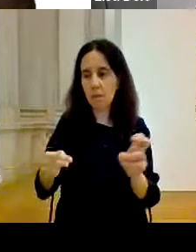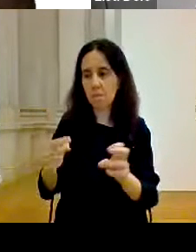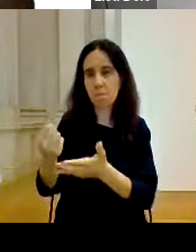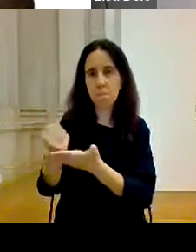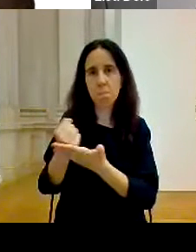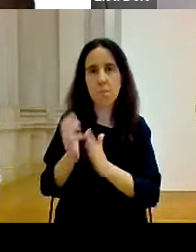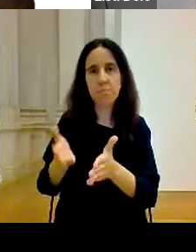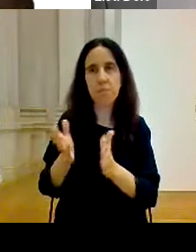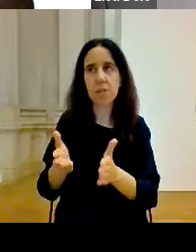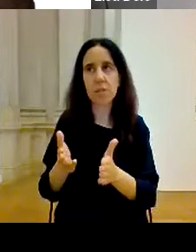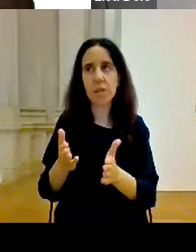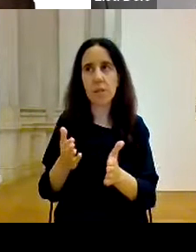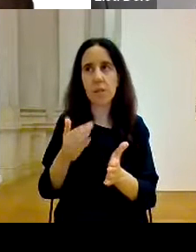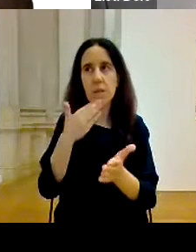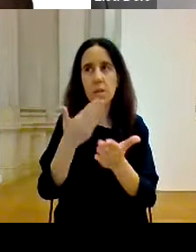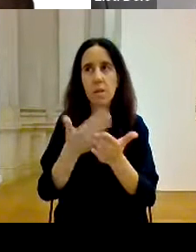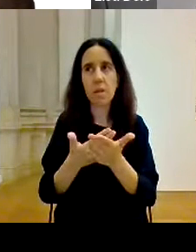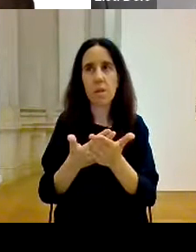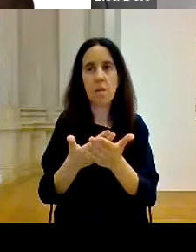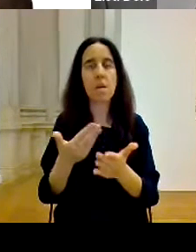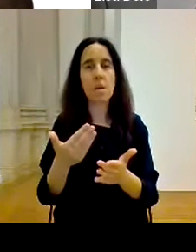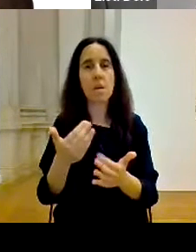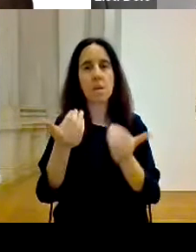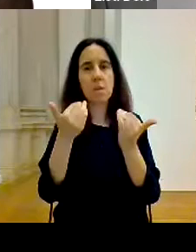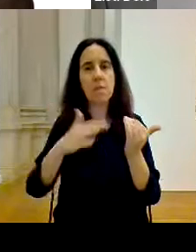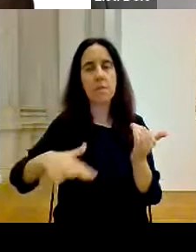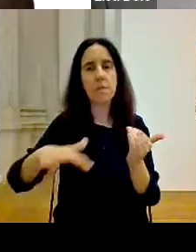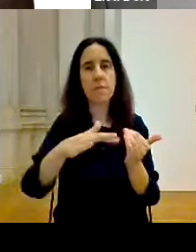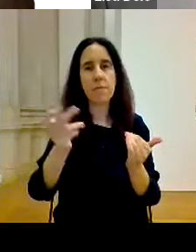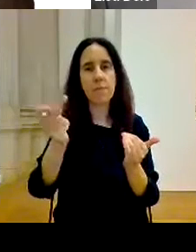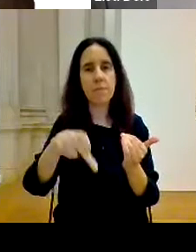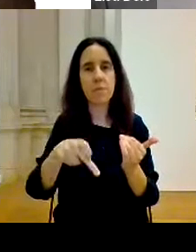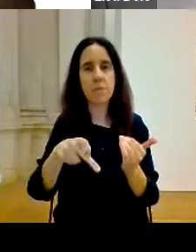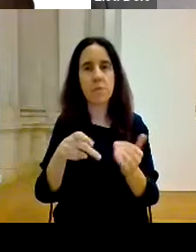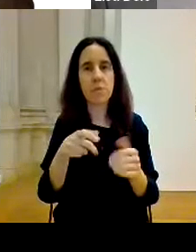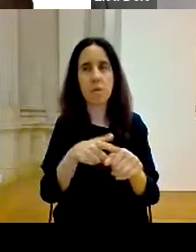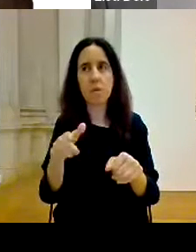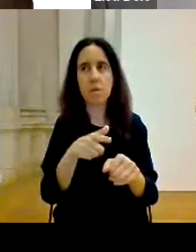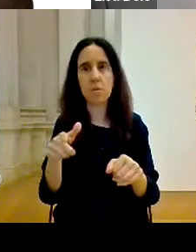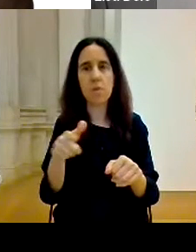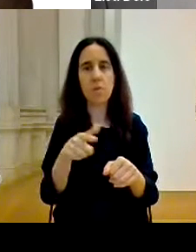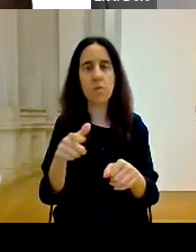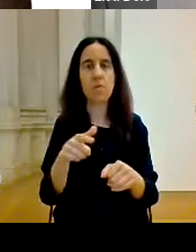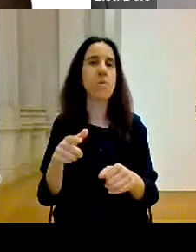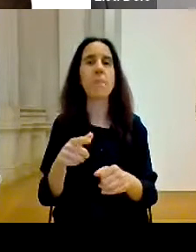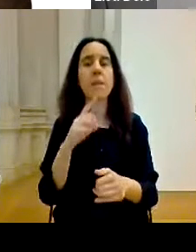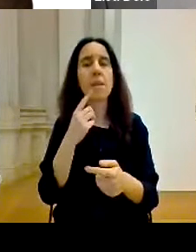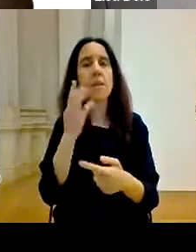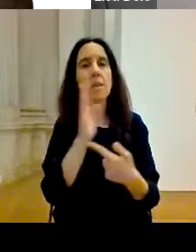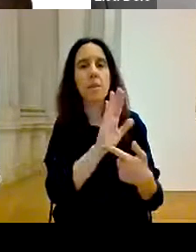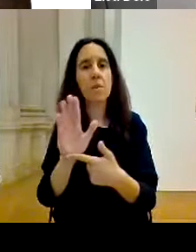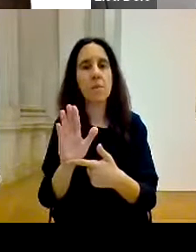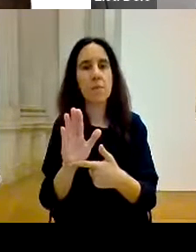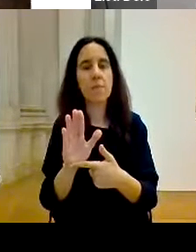como chegar à informação que estava, digamos, apenas disponível dentro de um certo perímetro. E, portanto, isto revela aqui, do meu ponto de